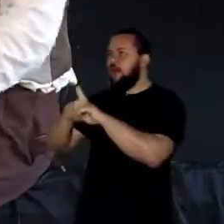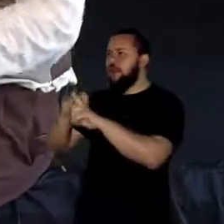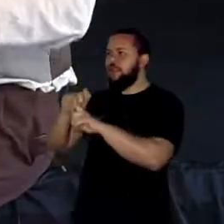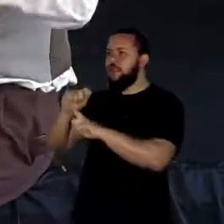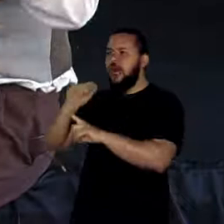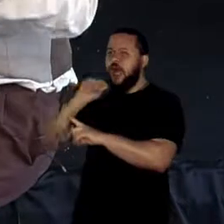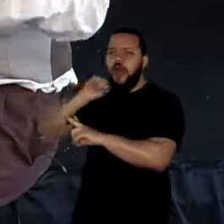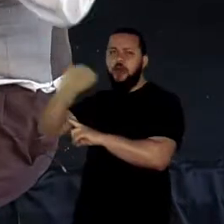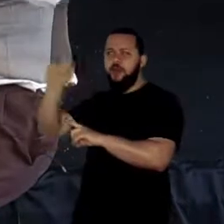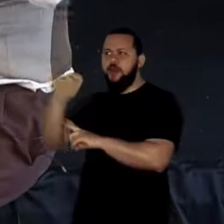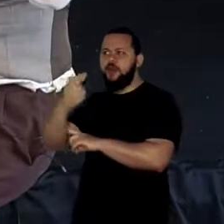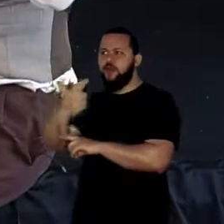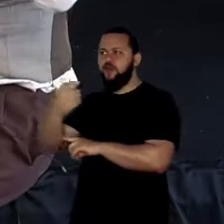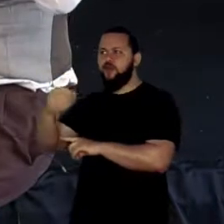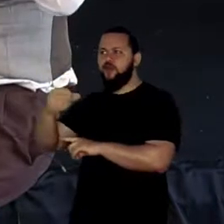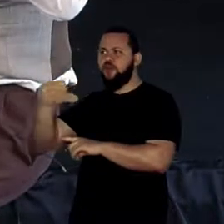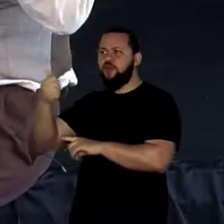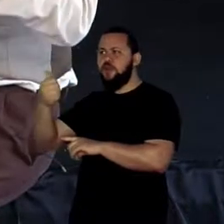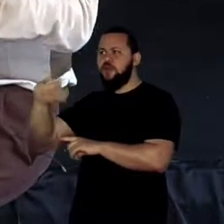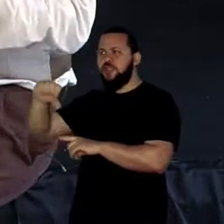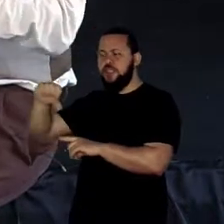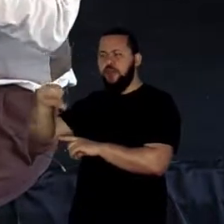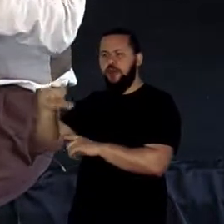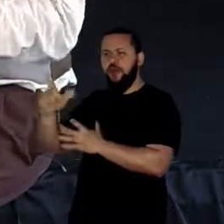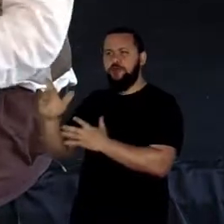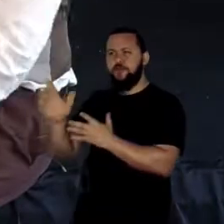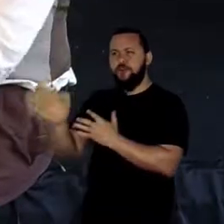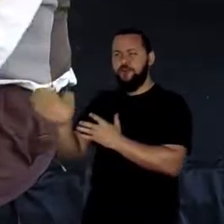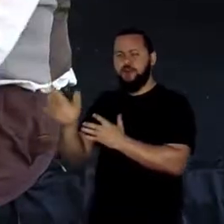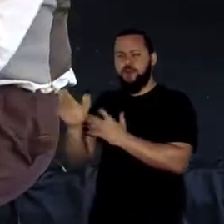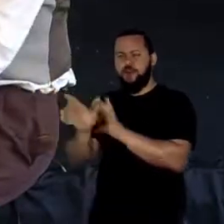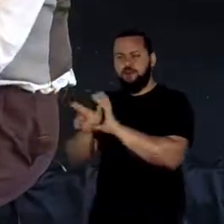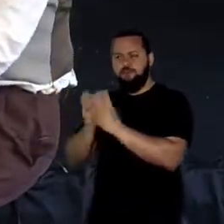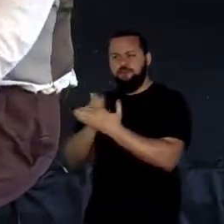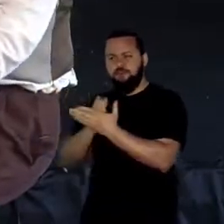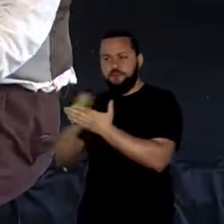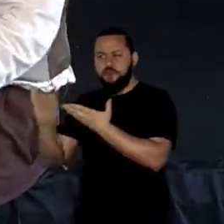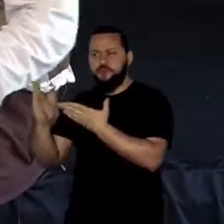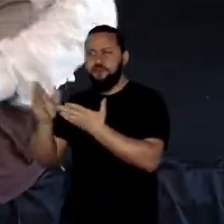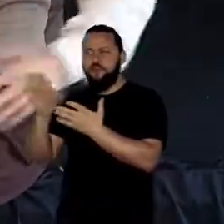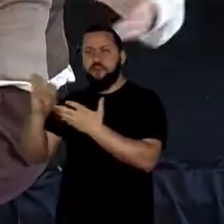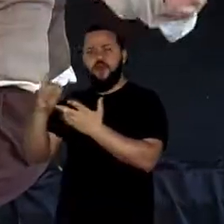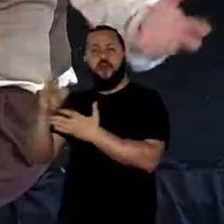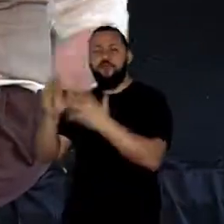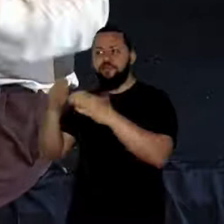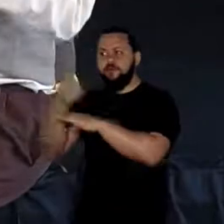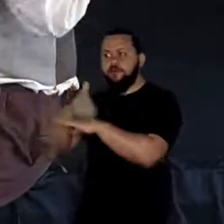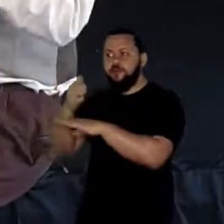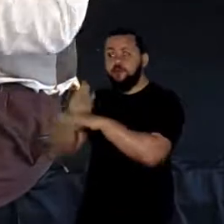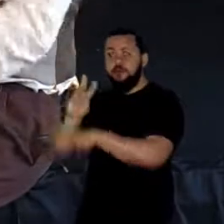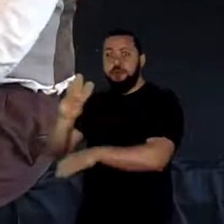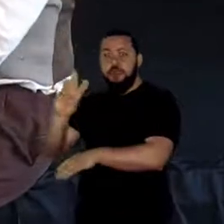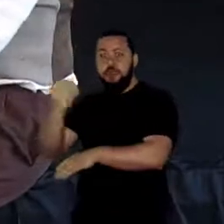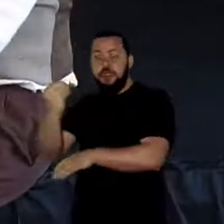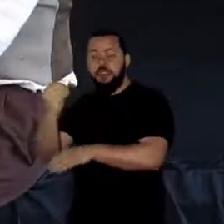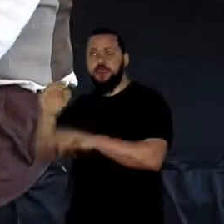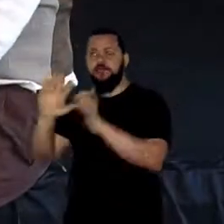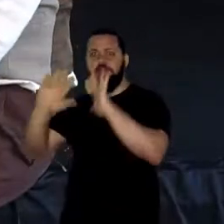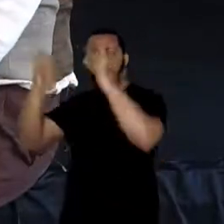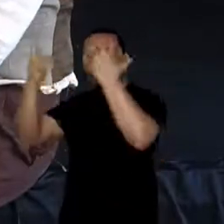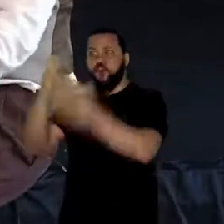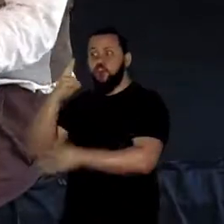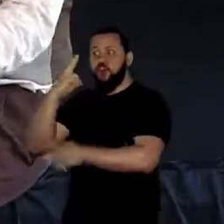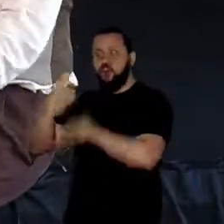E a gente começou a fazer várias atividades. É um espetáculo que já passou de mais de 30 festivais nesses dois anos, né? A gente,